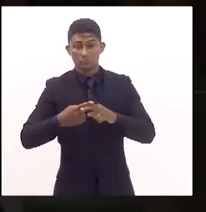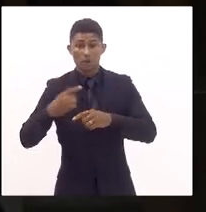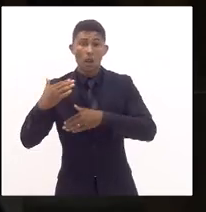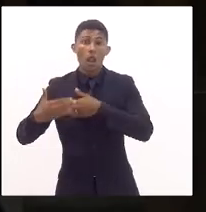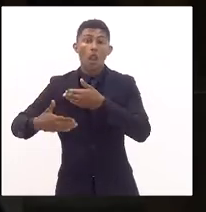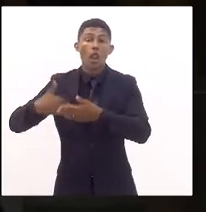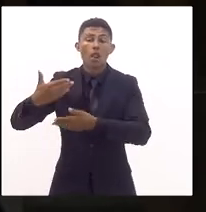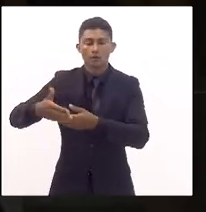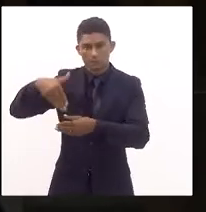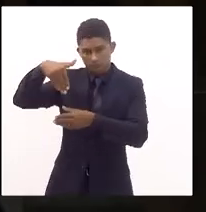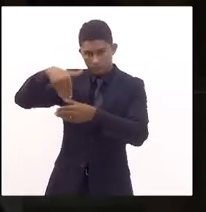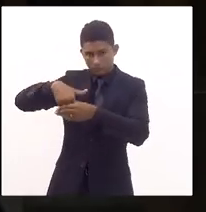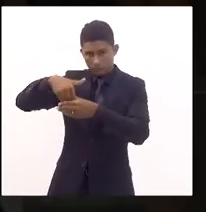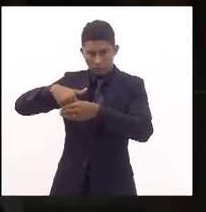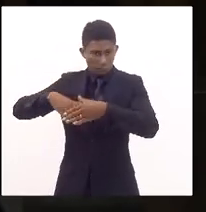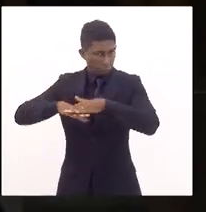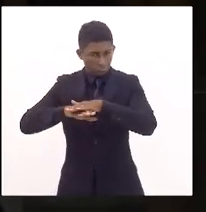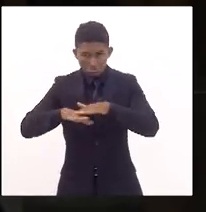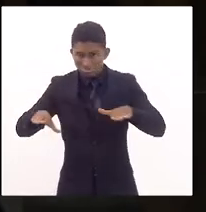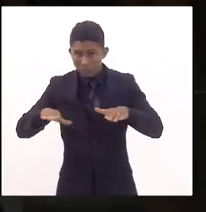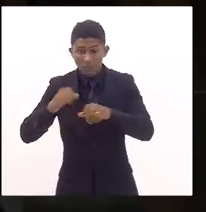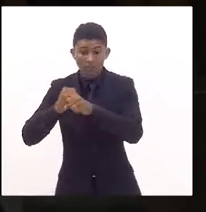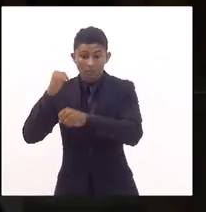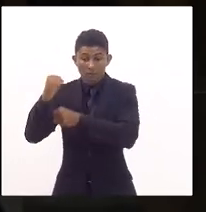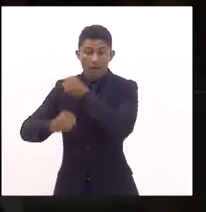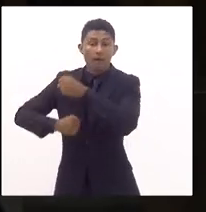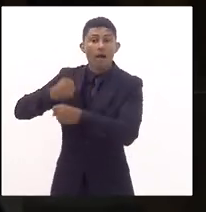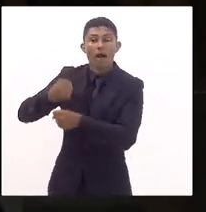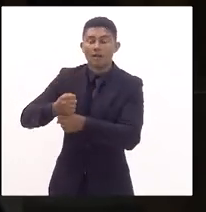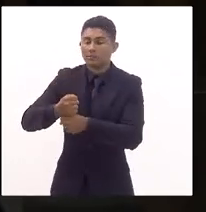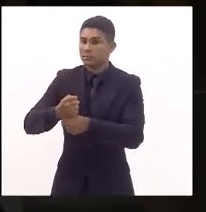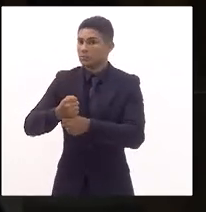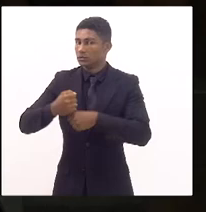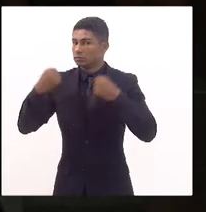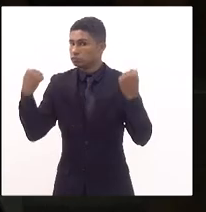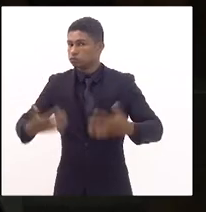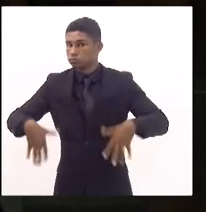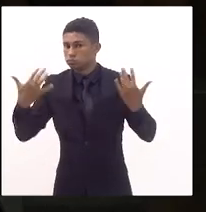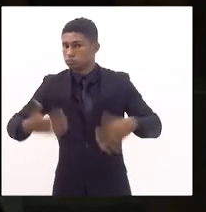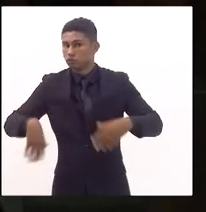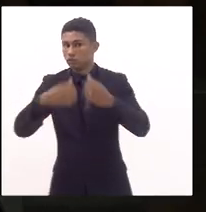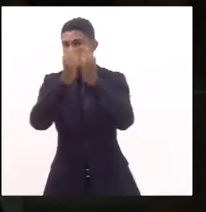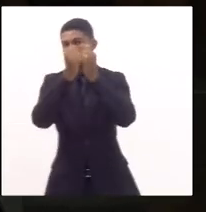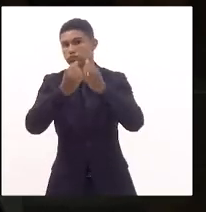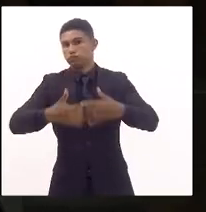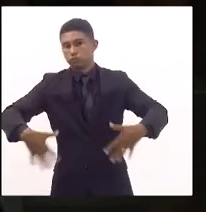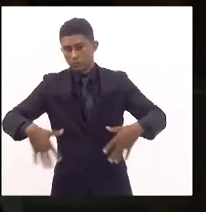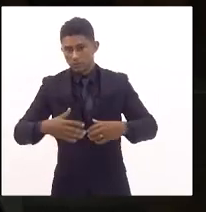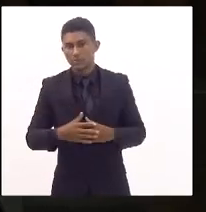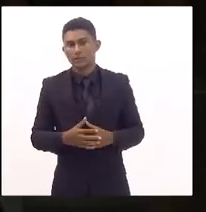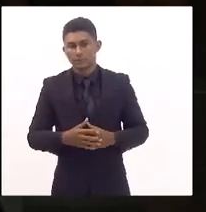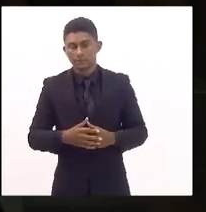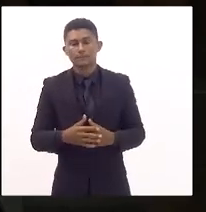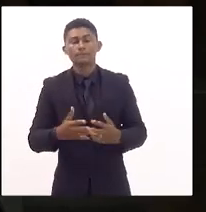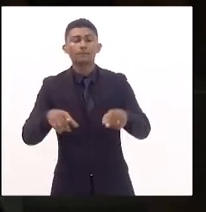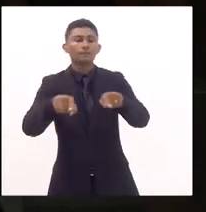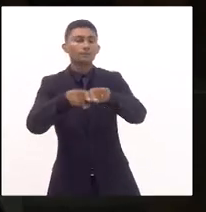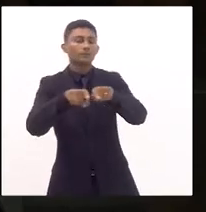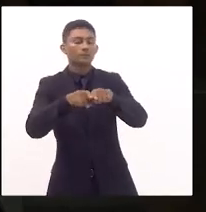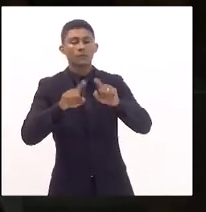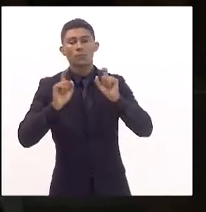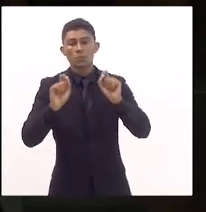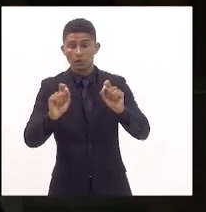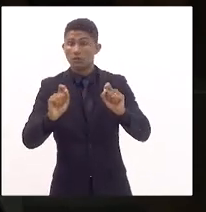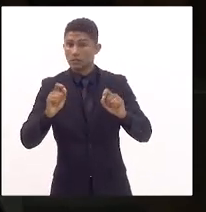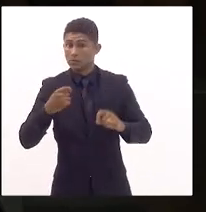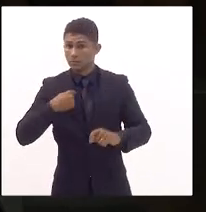ano seguinte é trágico. Além do mais, deputado Waldeck, vou dizer